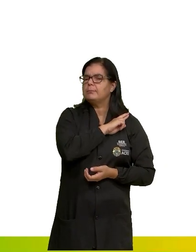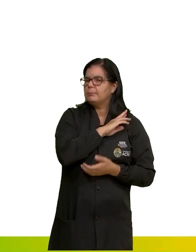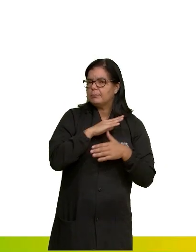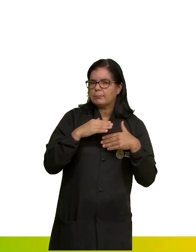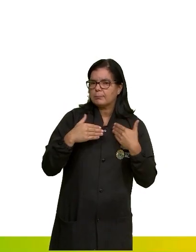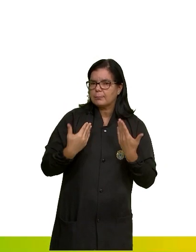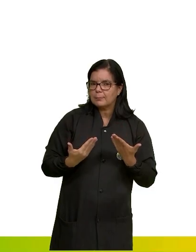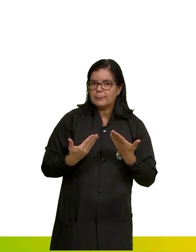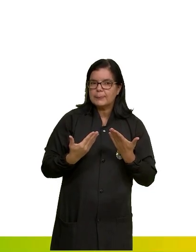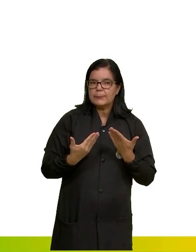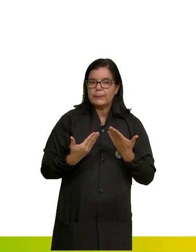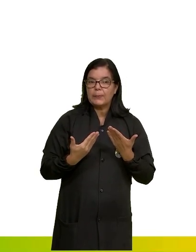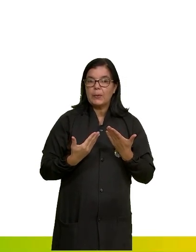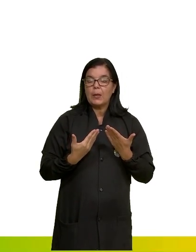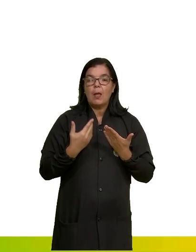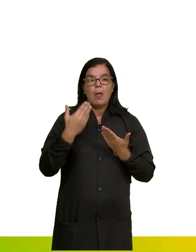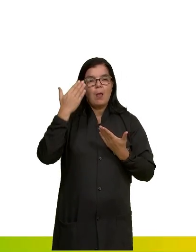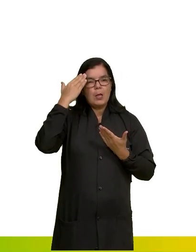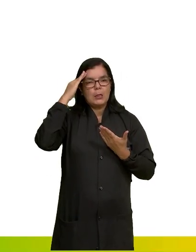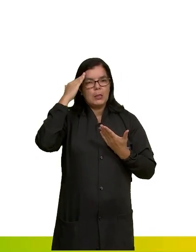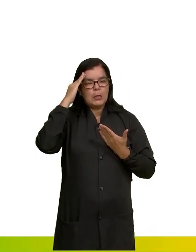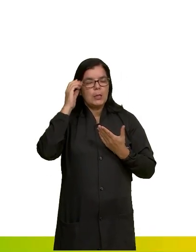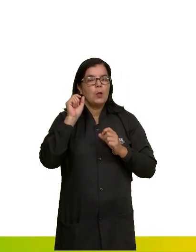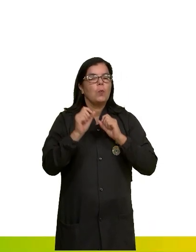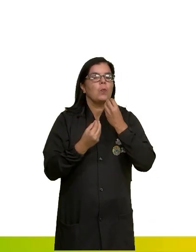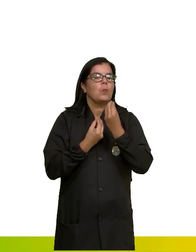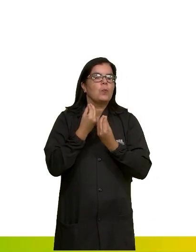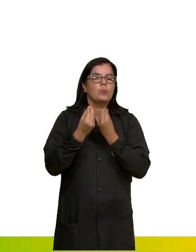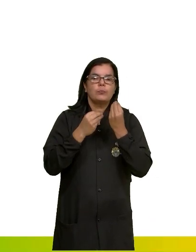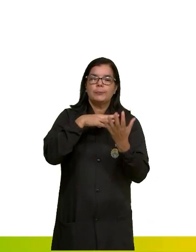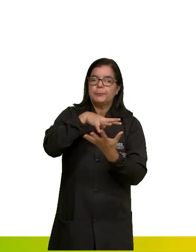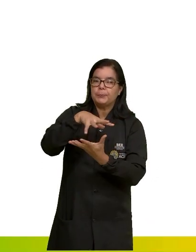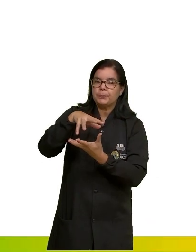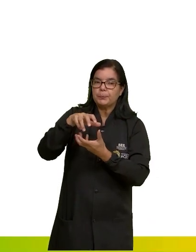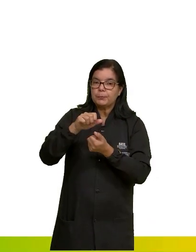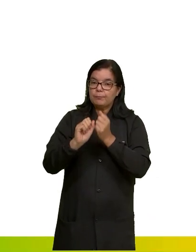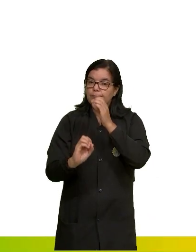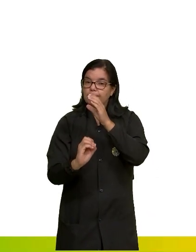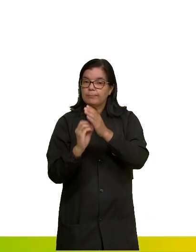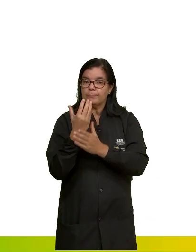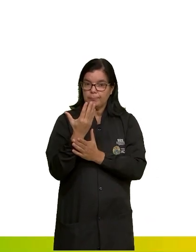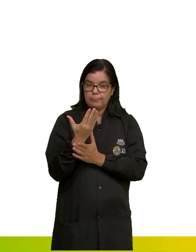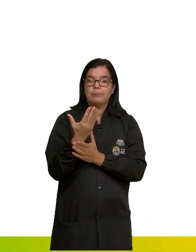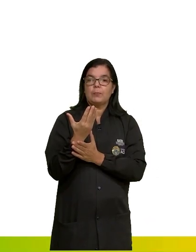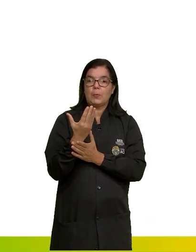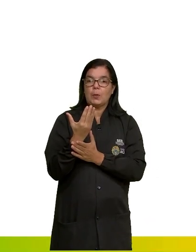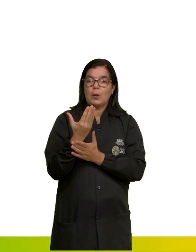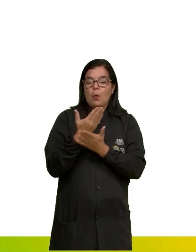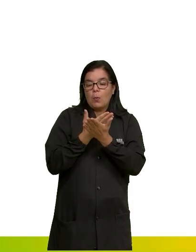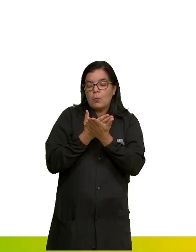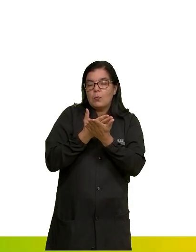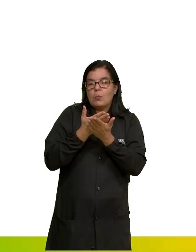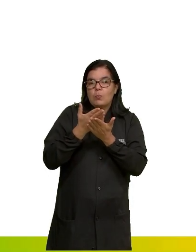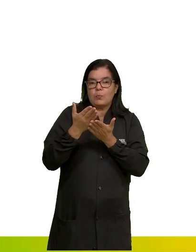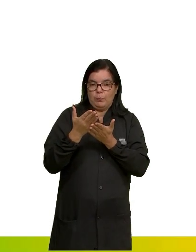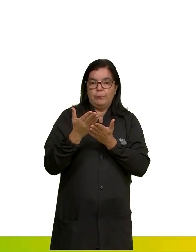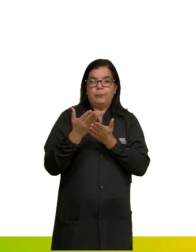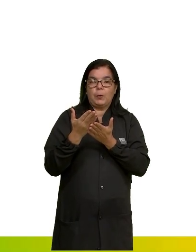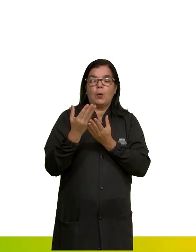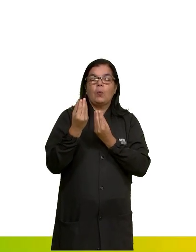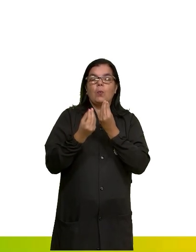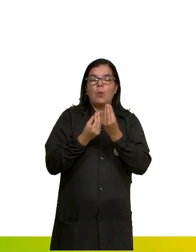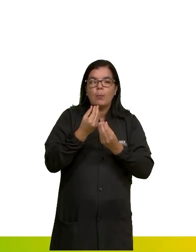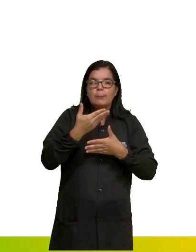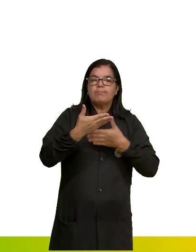função? Busca entender como o universo surgiu, ou seja, o princípio, a arqué, como